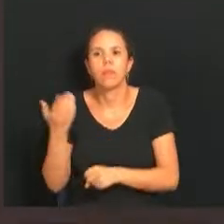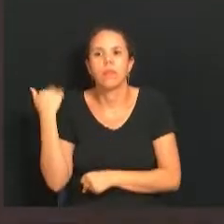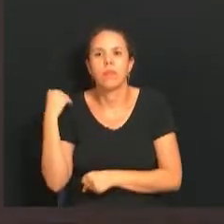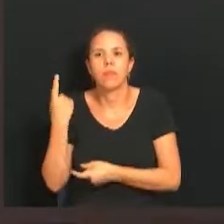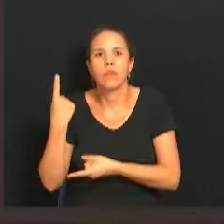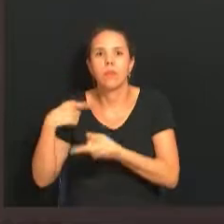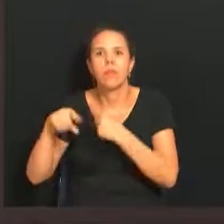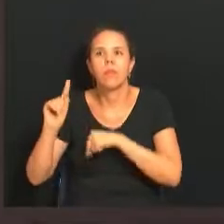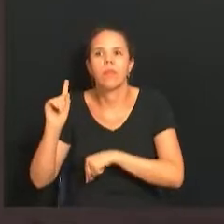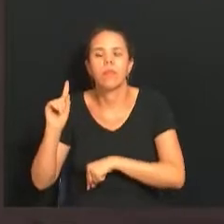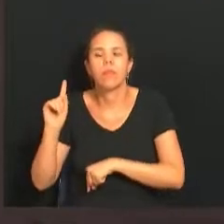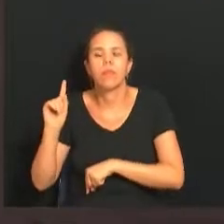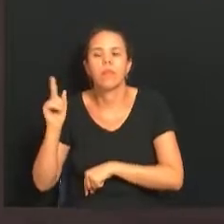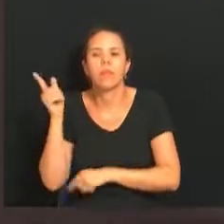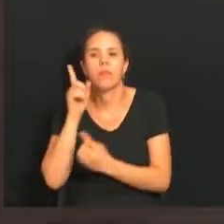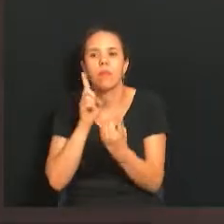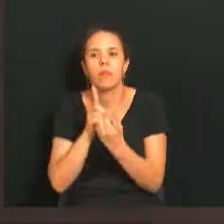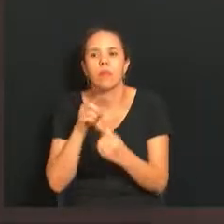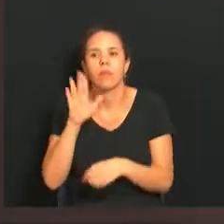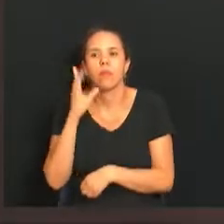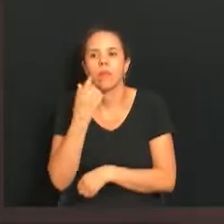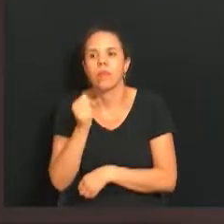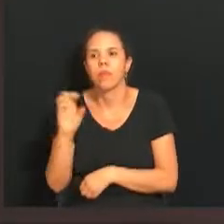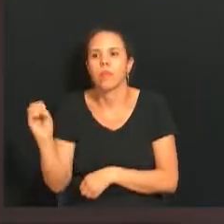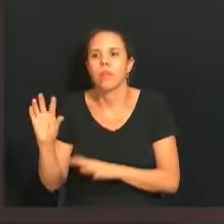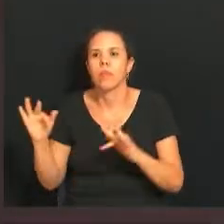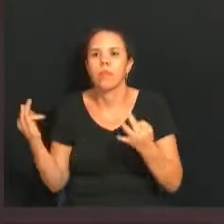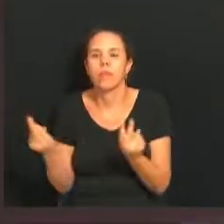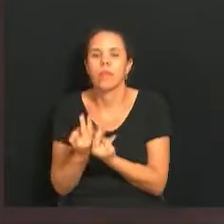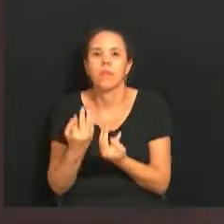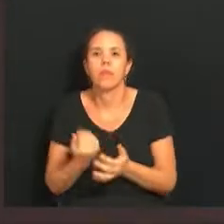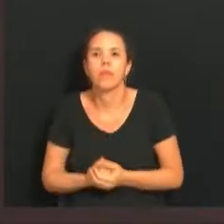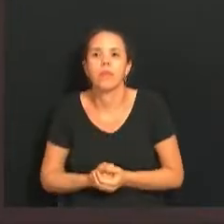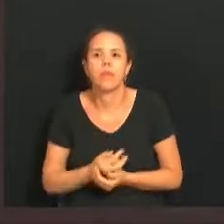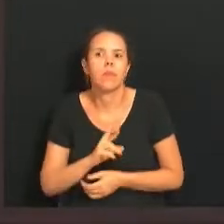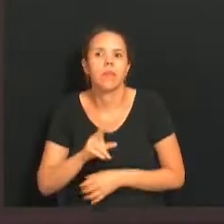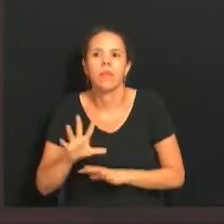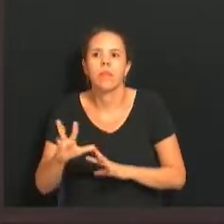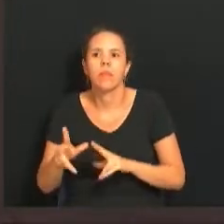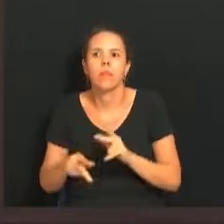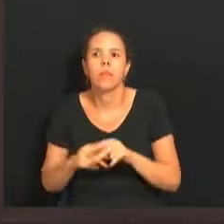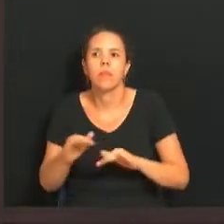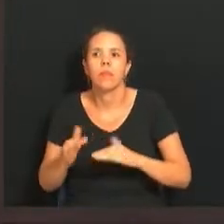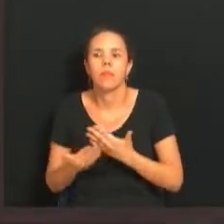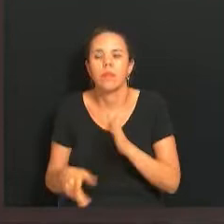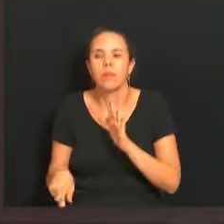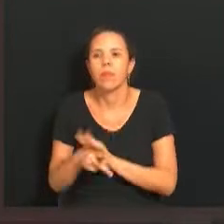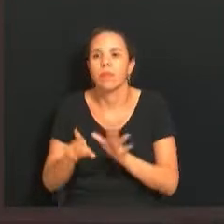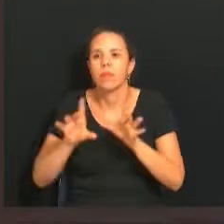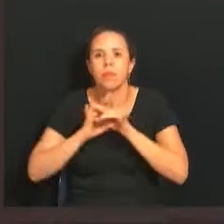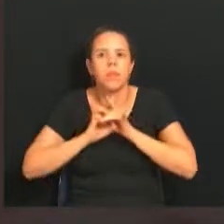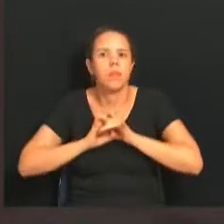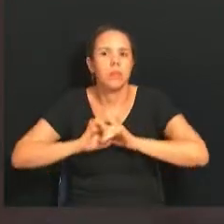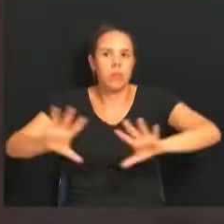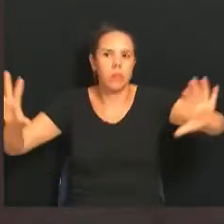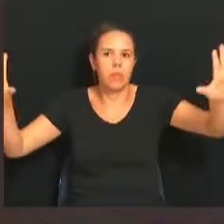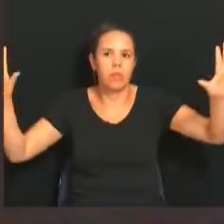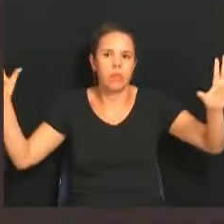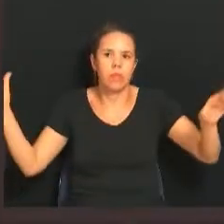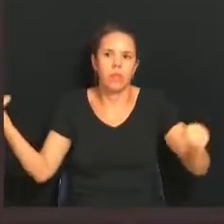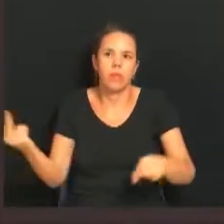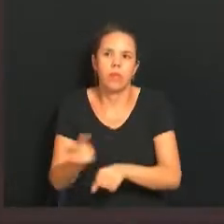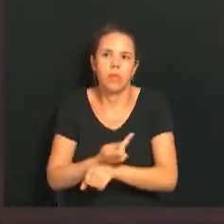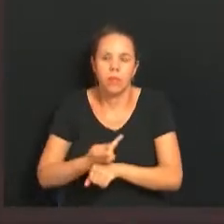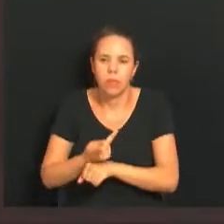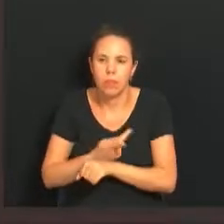né? Conseguimos atender mais de 80 famílias. E aí não é do Vila Teixeira, aí aonde procura a gente, aonde a pessoa,